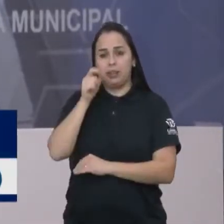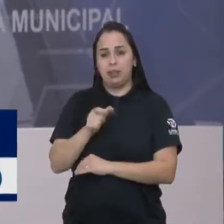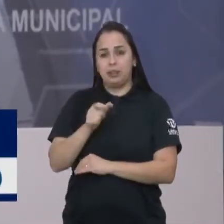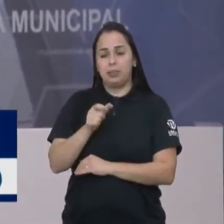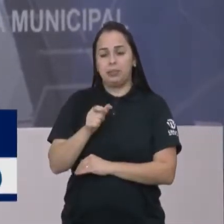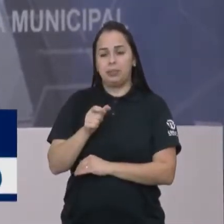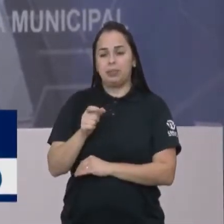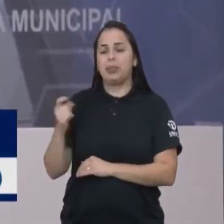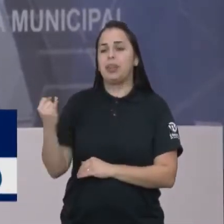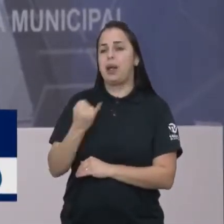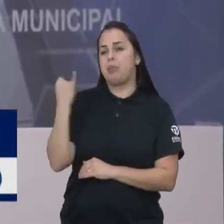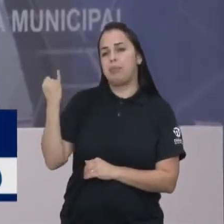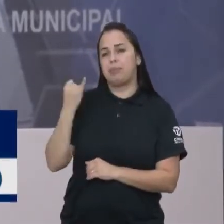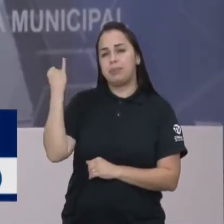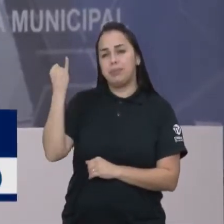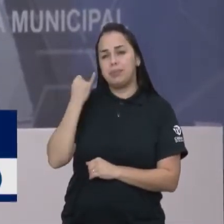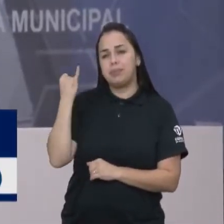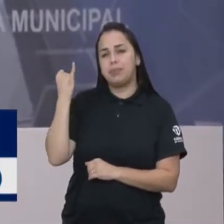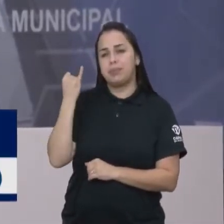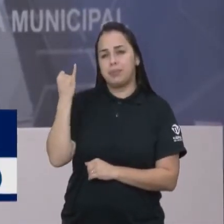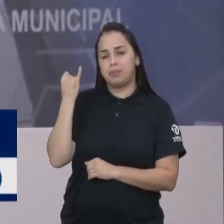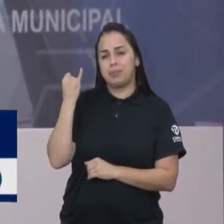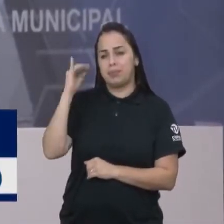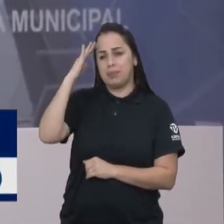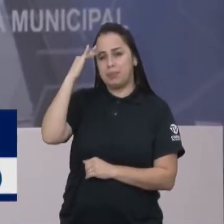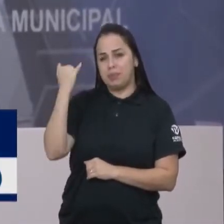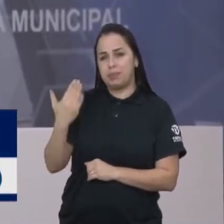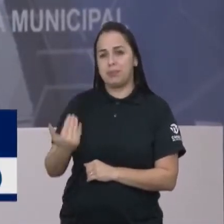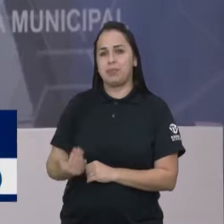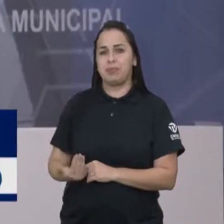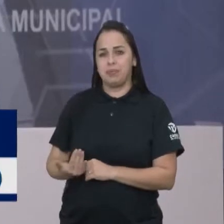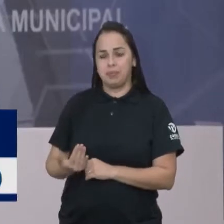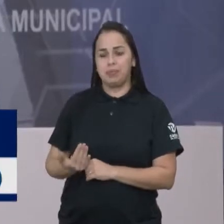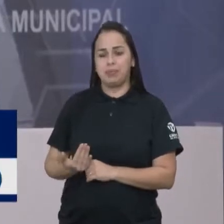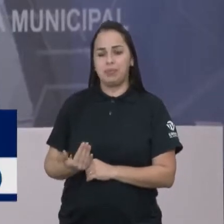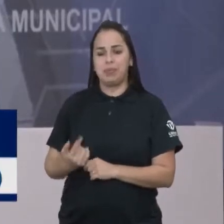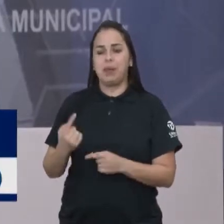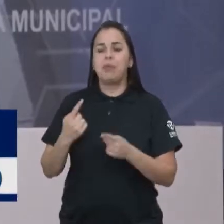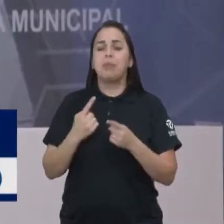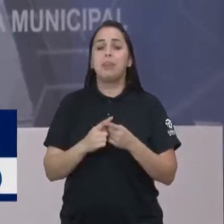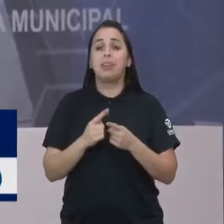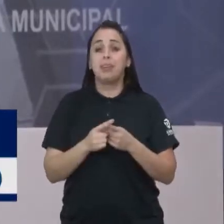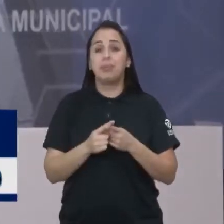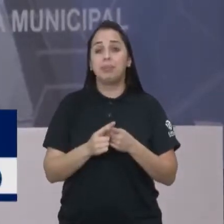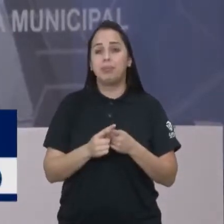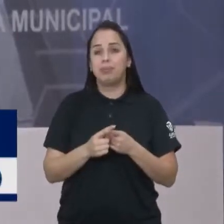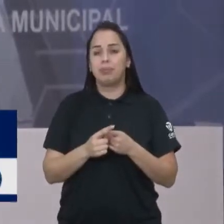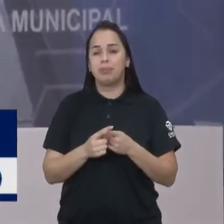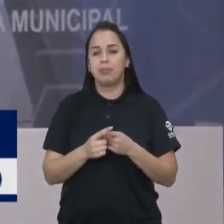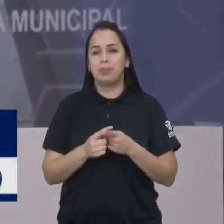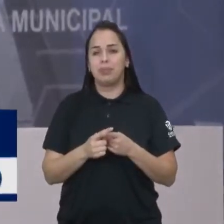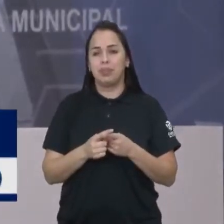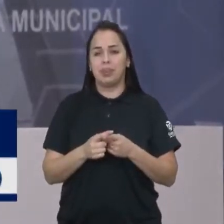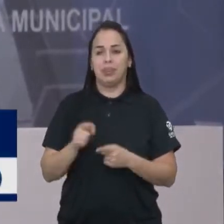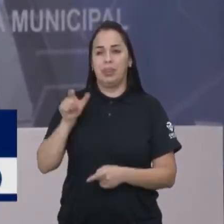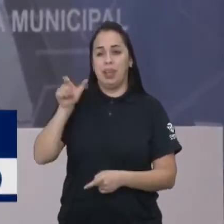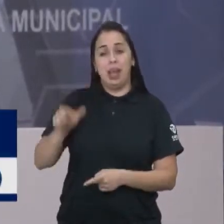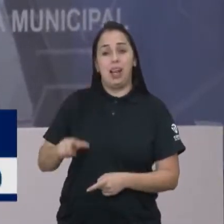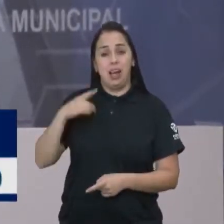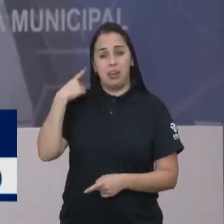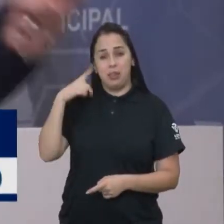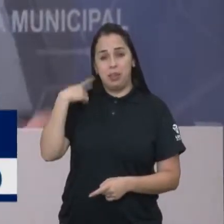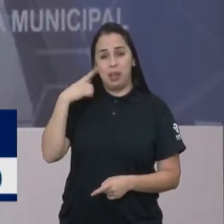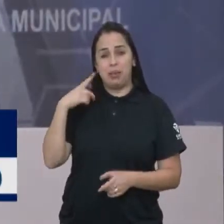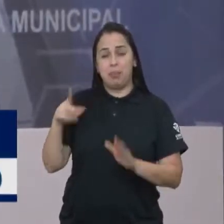que importantíssimo, uma homenagem com essa natureza. Por quê? O advogado da prefeitura, né,